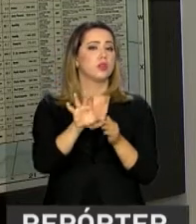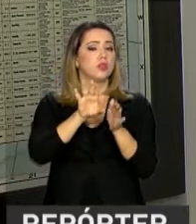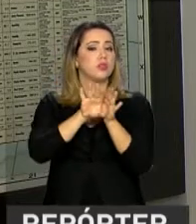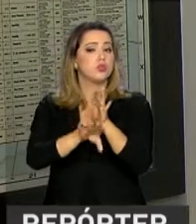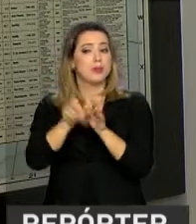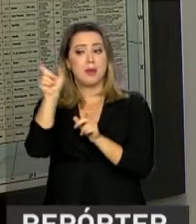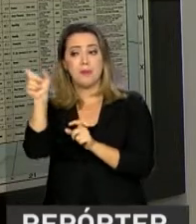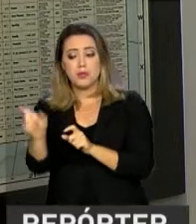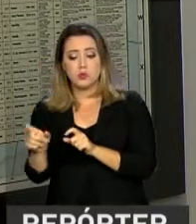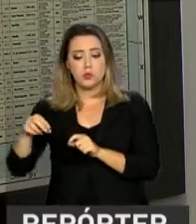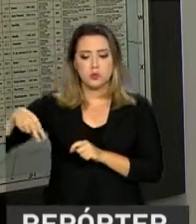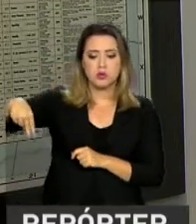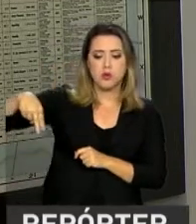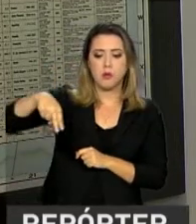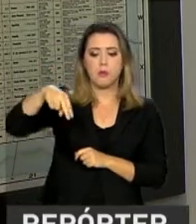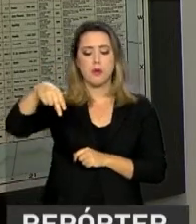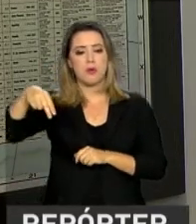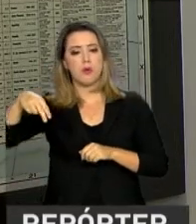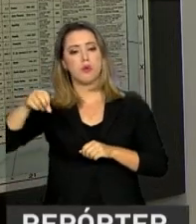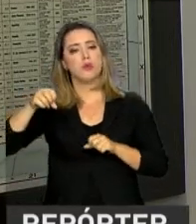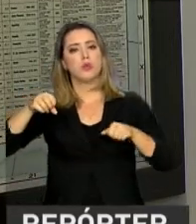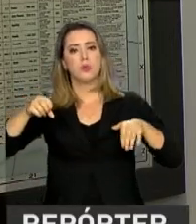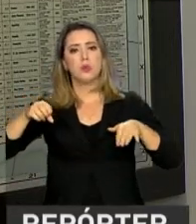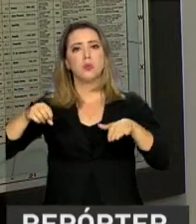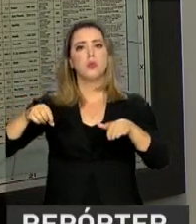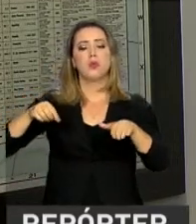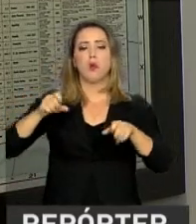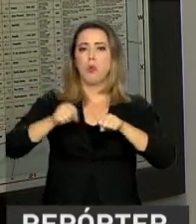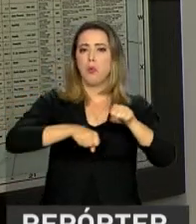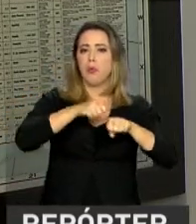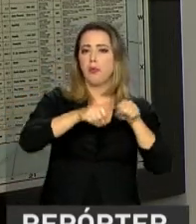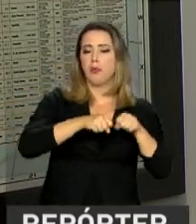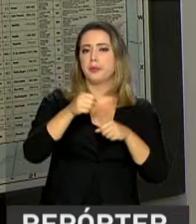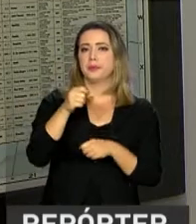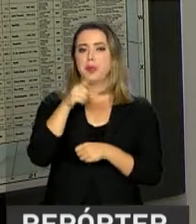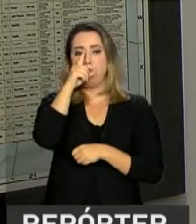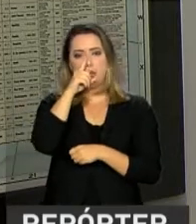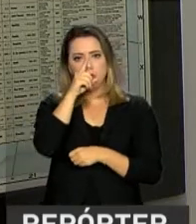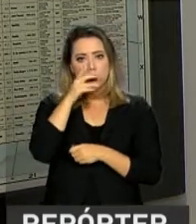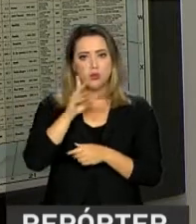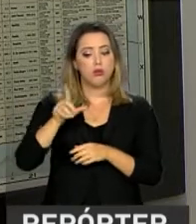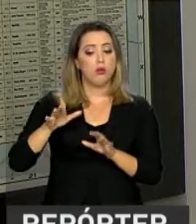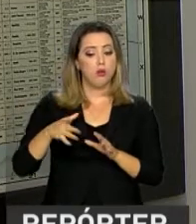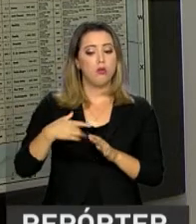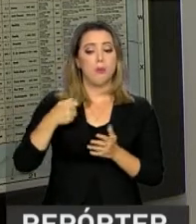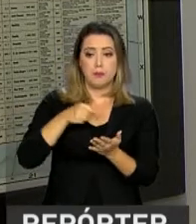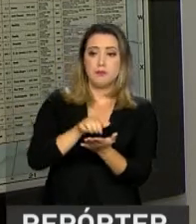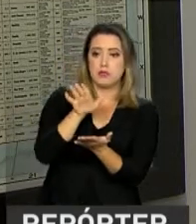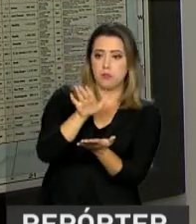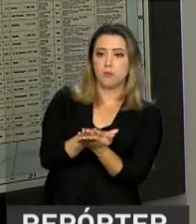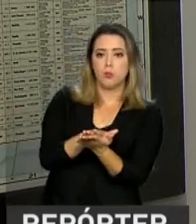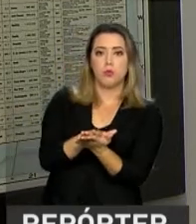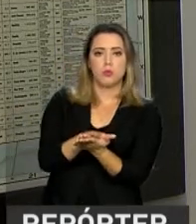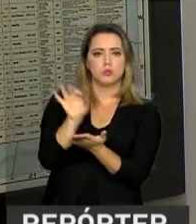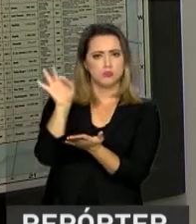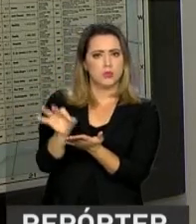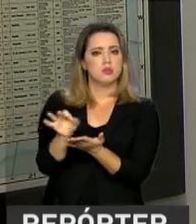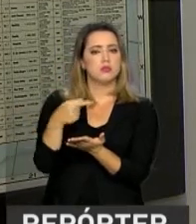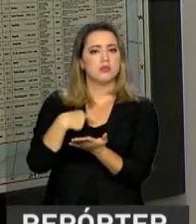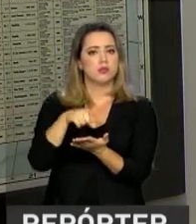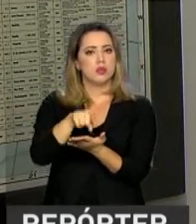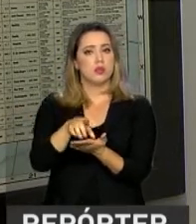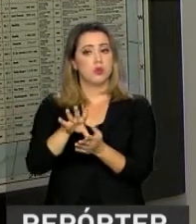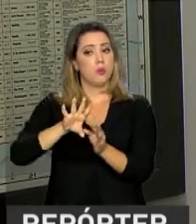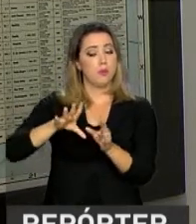pedestres e ciclistas da situação de risco ainda que para isso seja necessário lavrar um auto de infração mas o objetivo